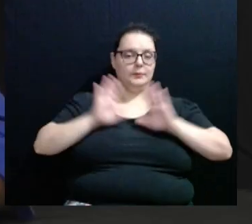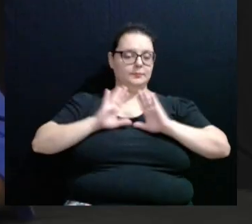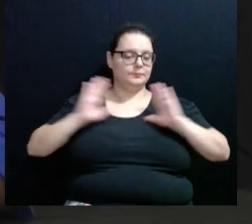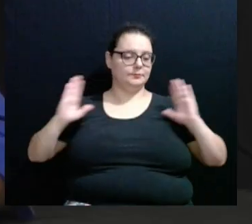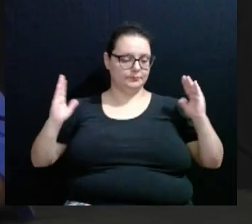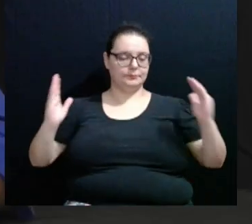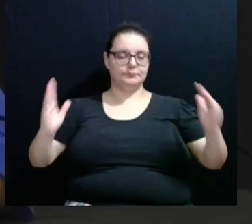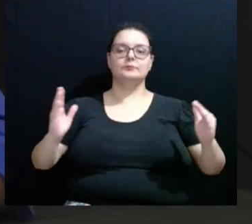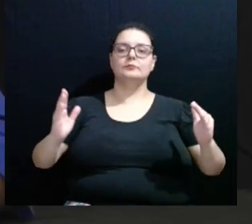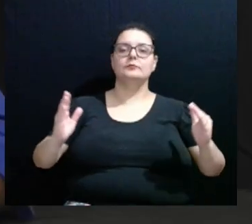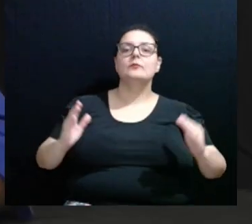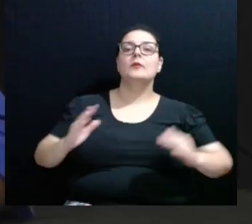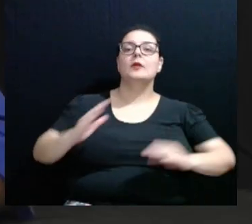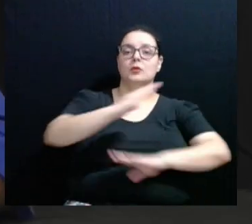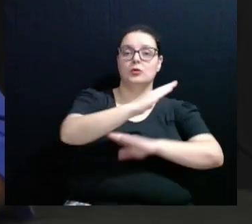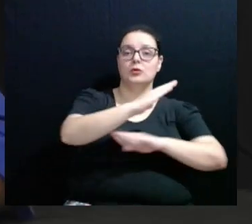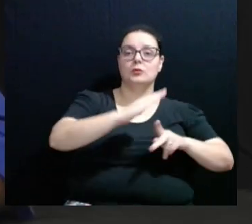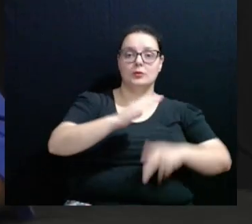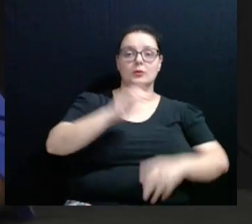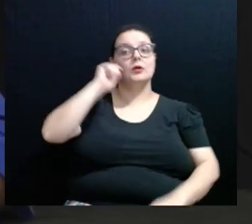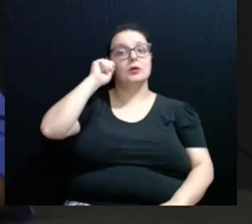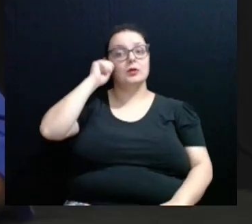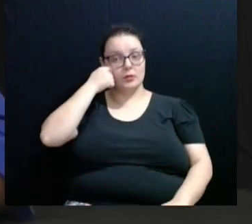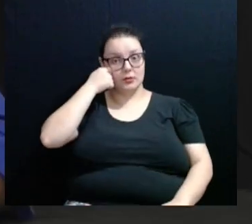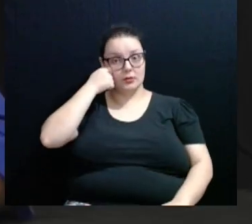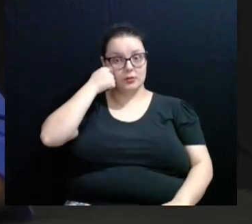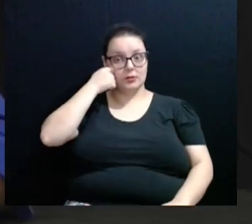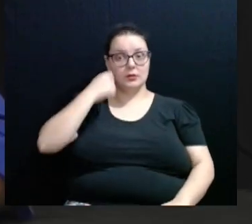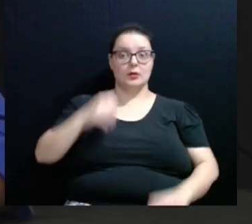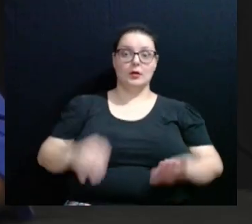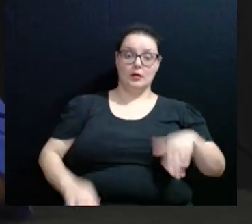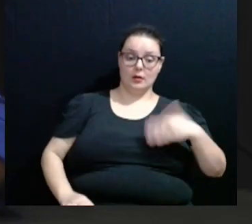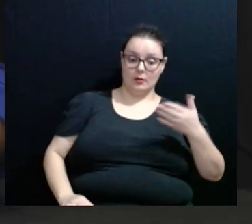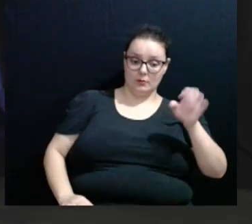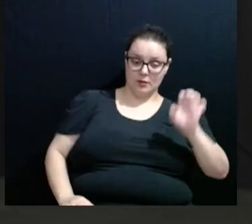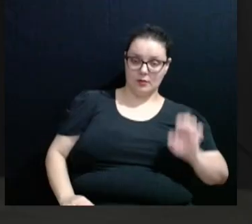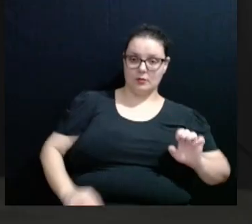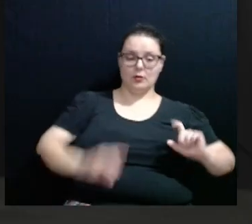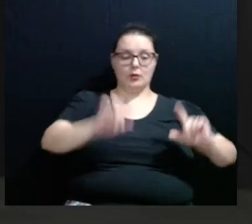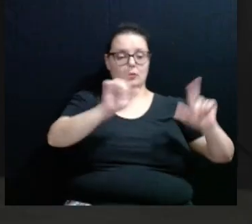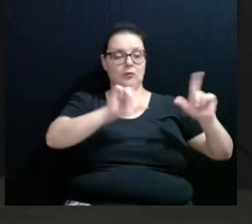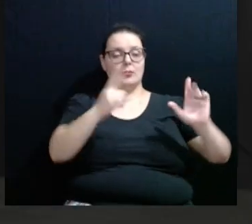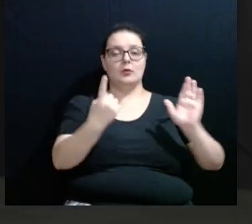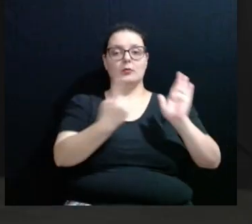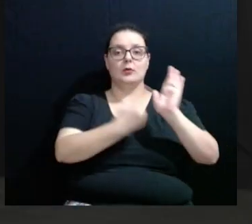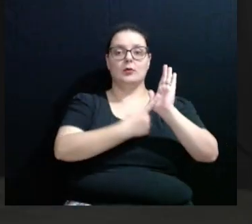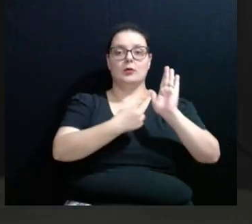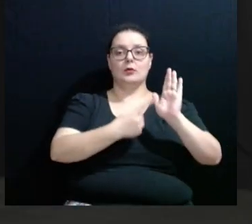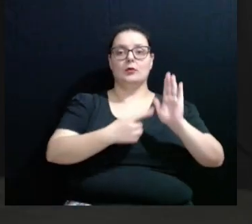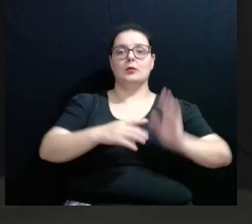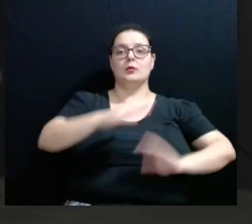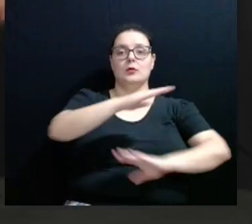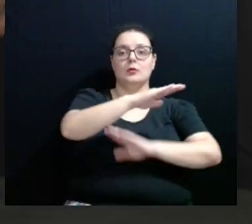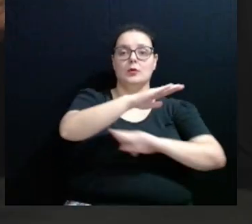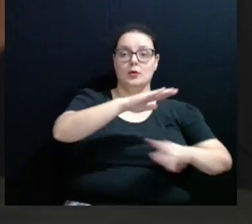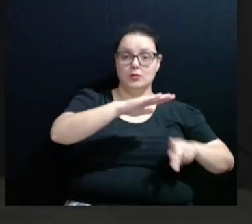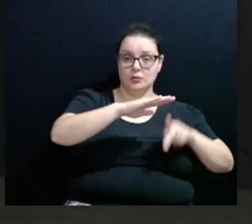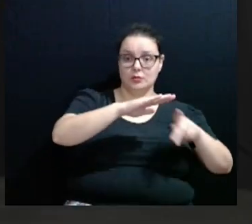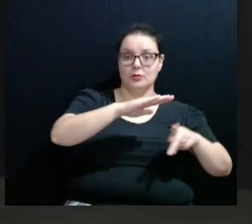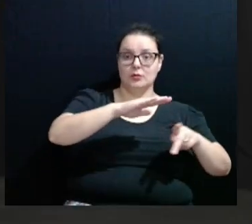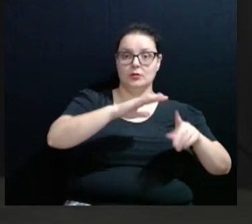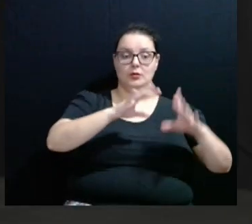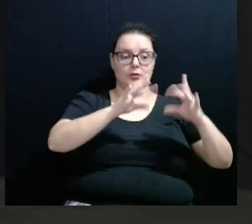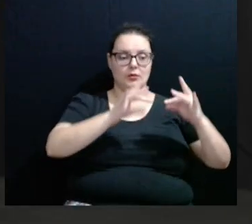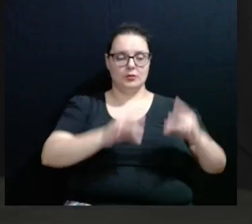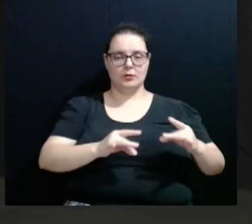do Na Casa do Povo, todo em preto. À minha esquerda, um televisor com logotipo Na Casa do Povo, com